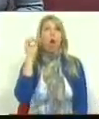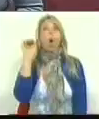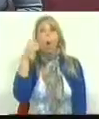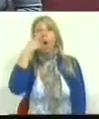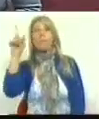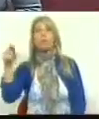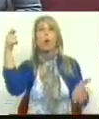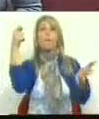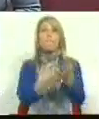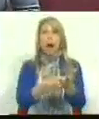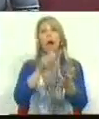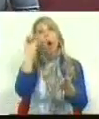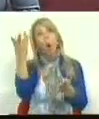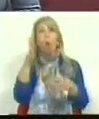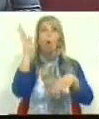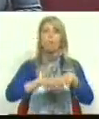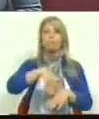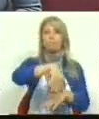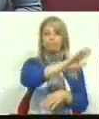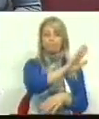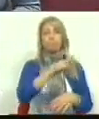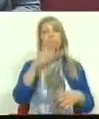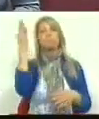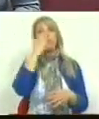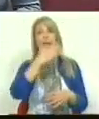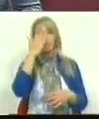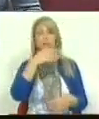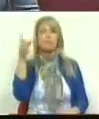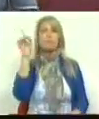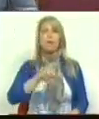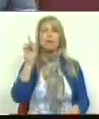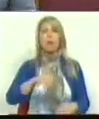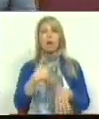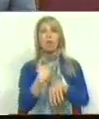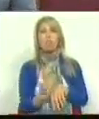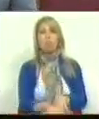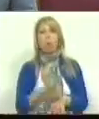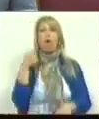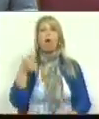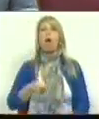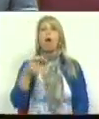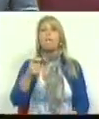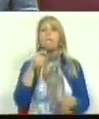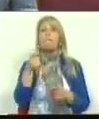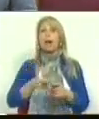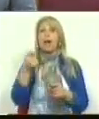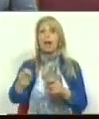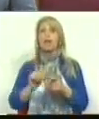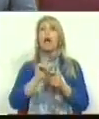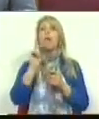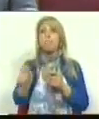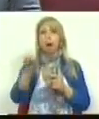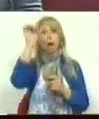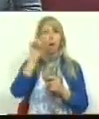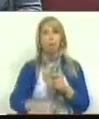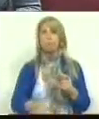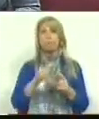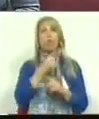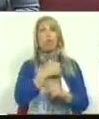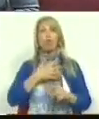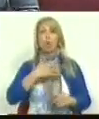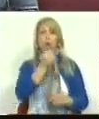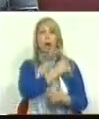propõe-se também que atrasos reiterados no pagamento da renda confiram o direito do senhorio resolver o contrato.